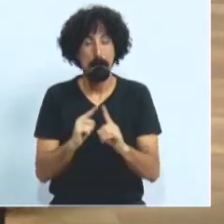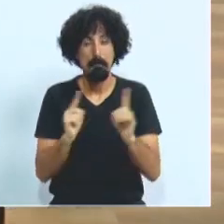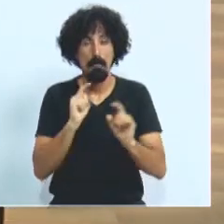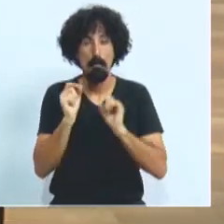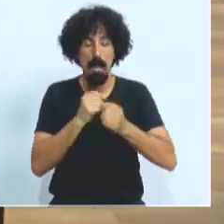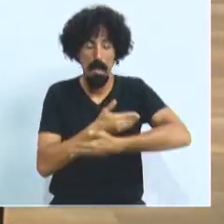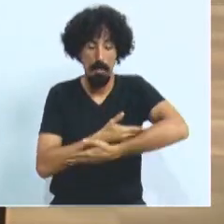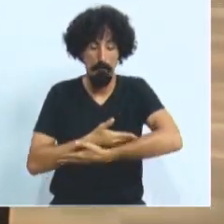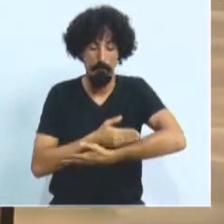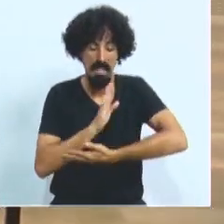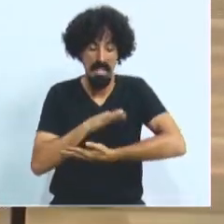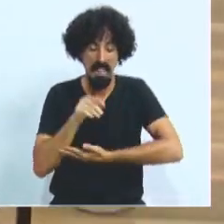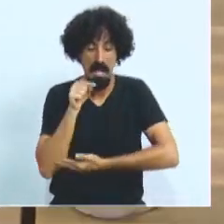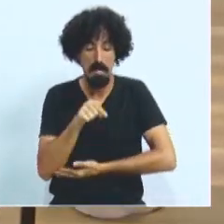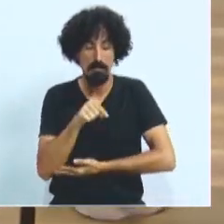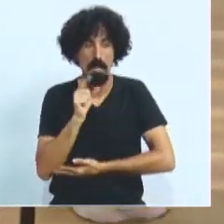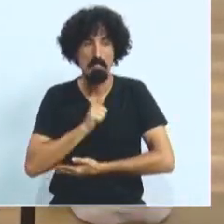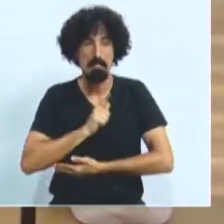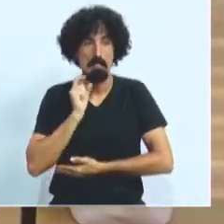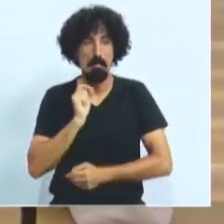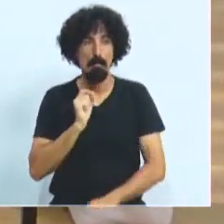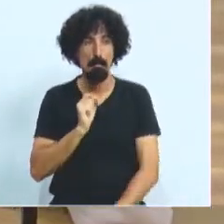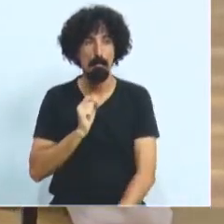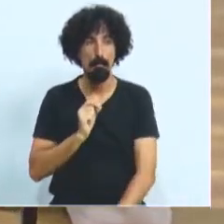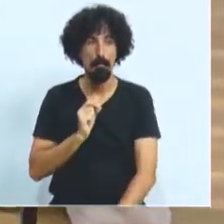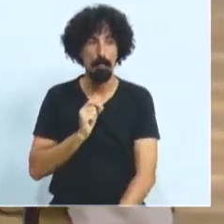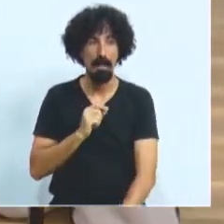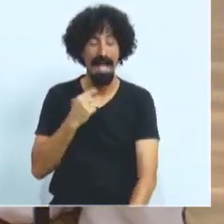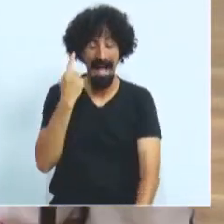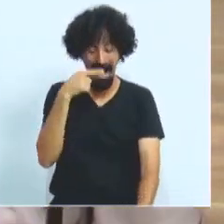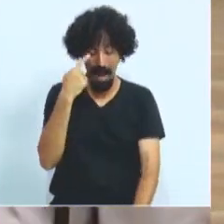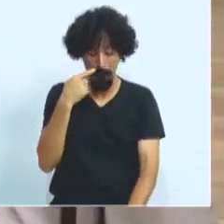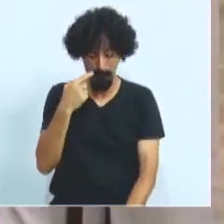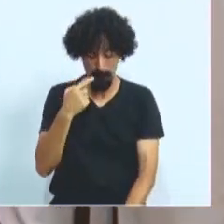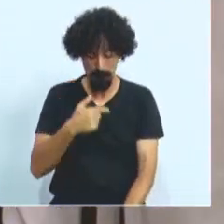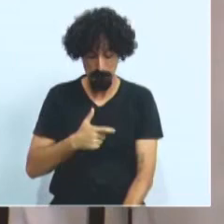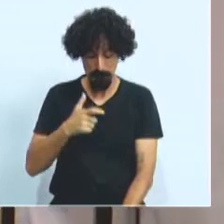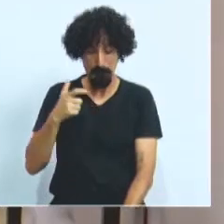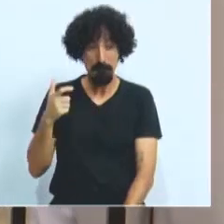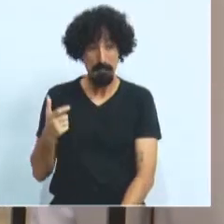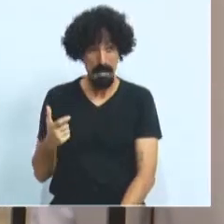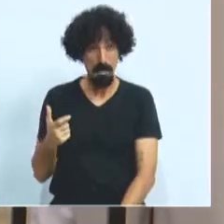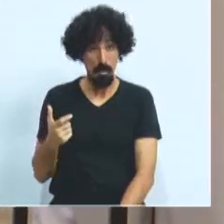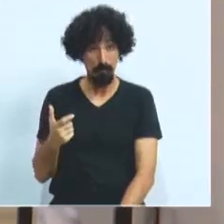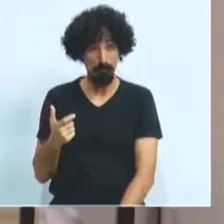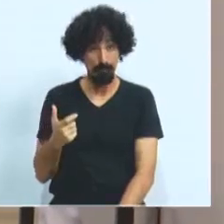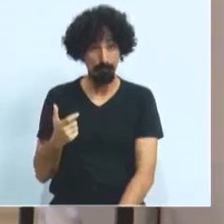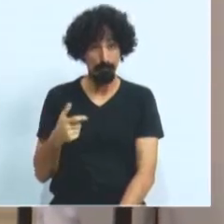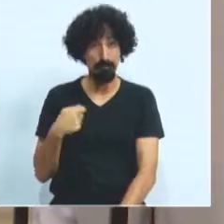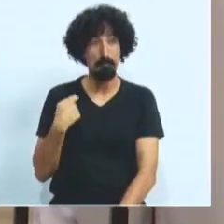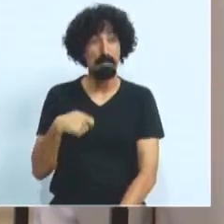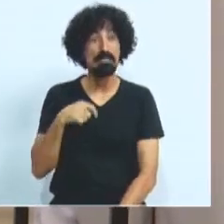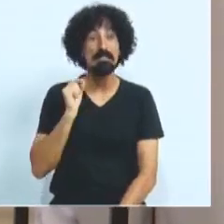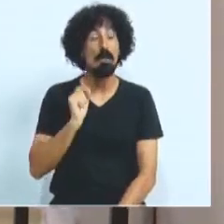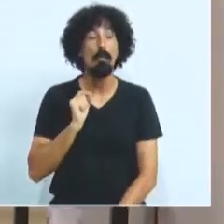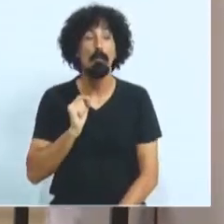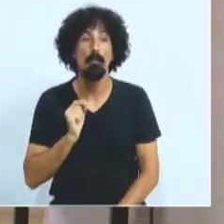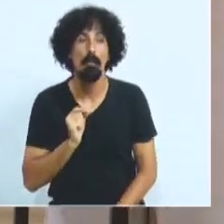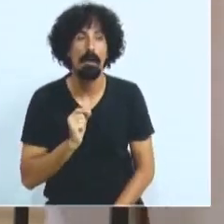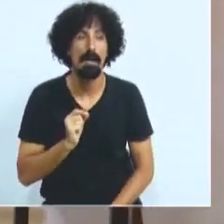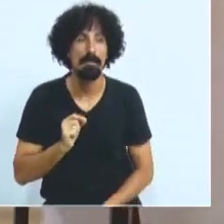si, ela vai ter uma cabeça maior em relação ao corpo. Você vai ter que dar uma levantadinha para a via aérea